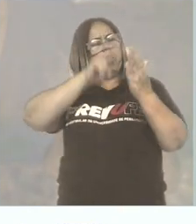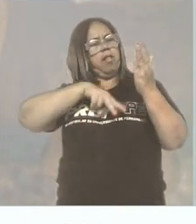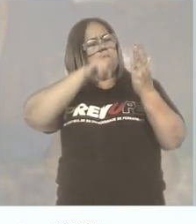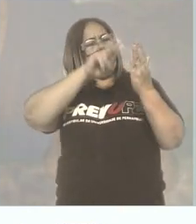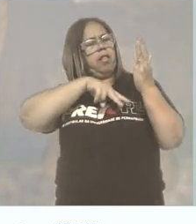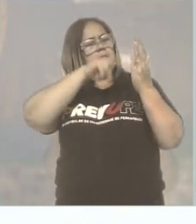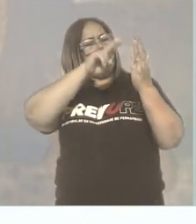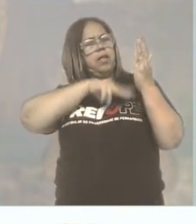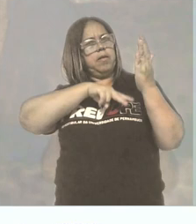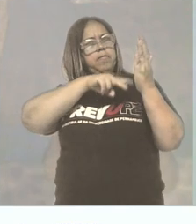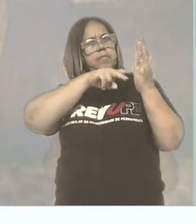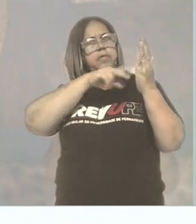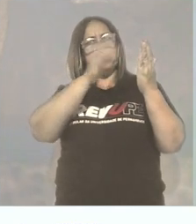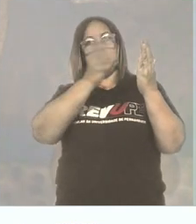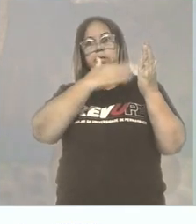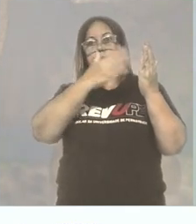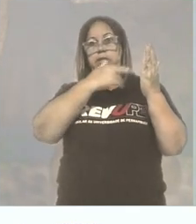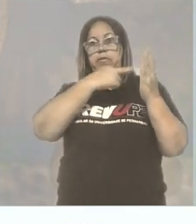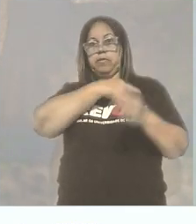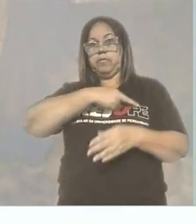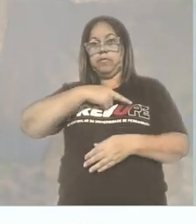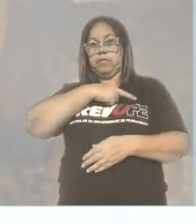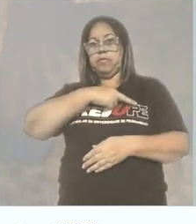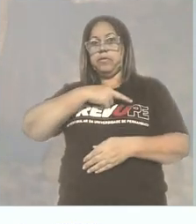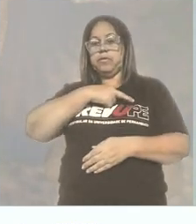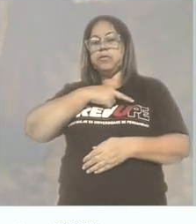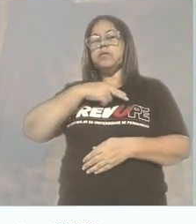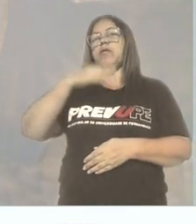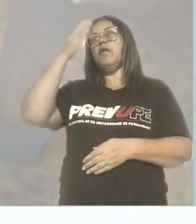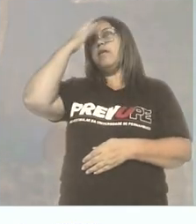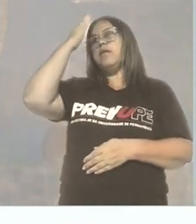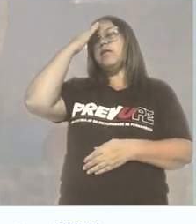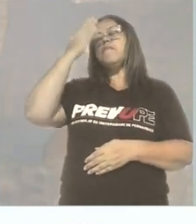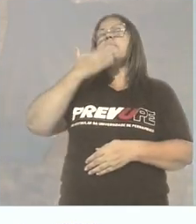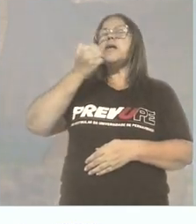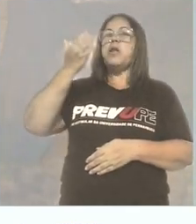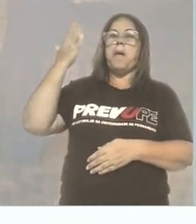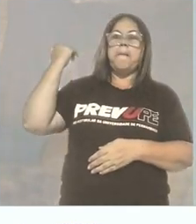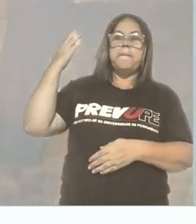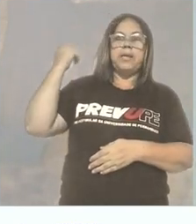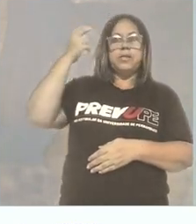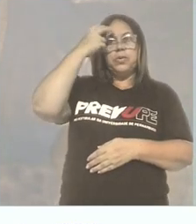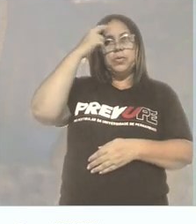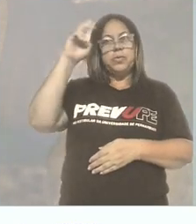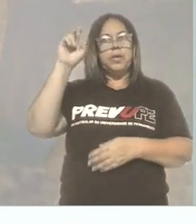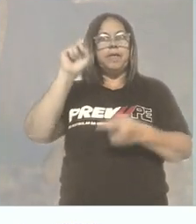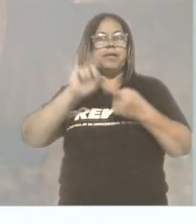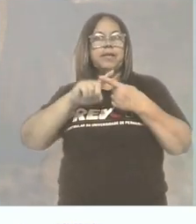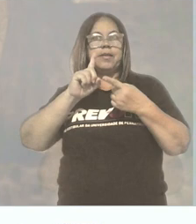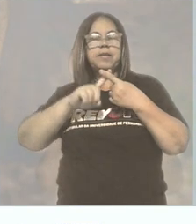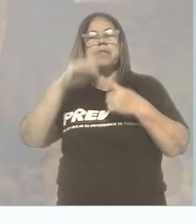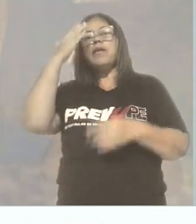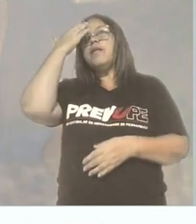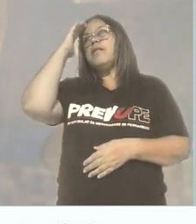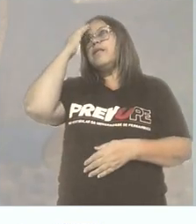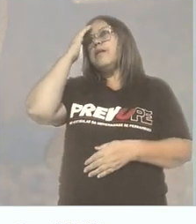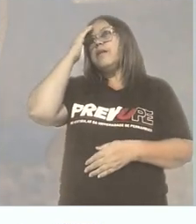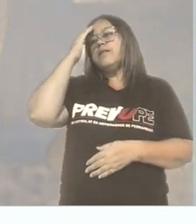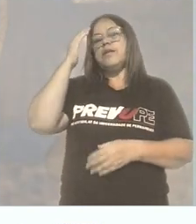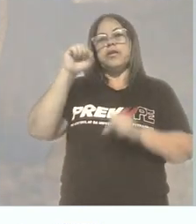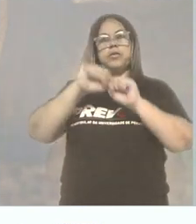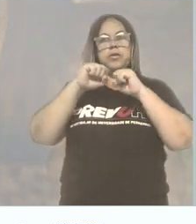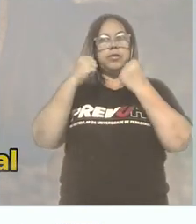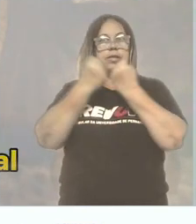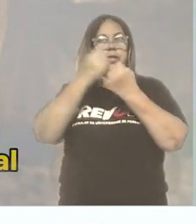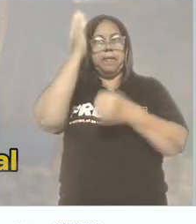temos a oportunidade de entender melhor o nosso passado cultural e aprofundar a nossa compreensão da sociedade brasileira da